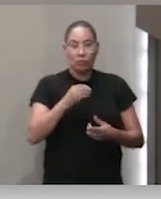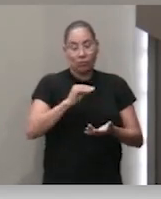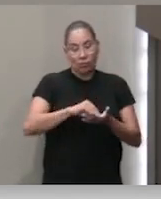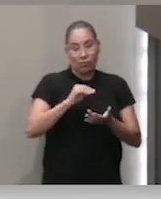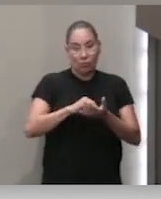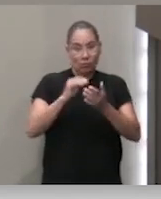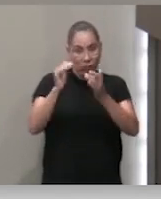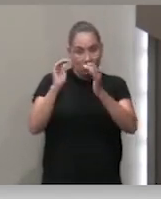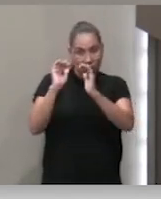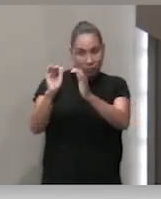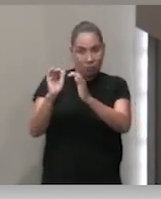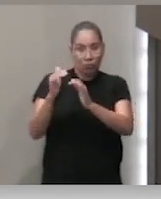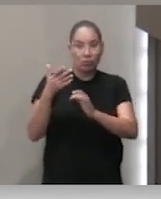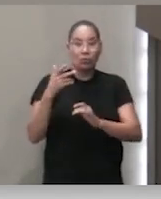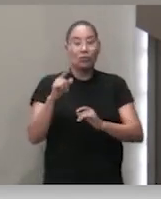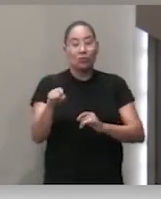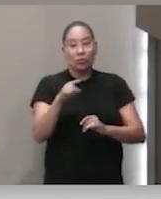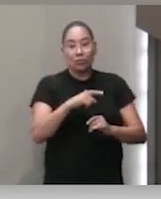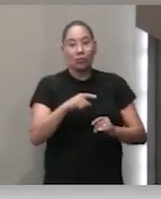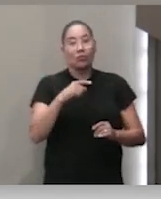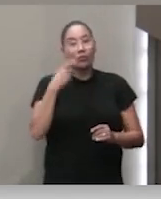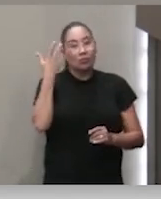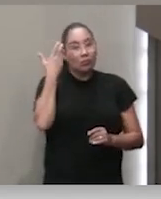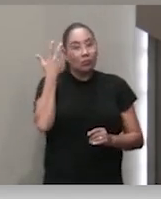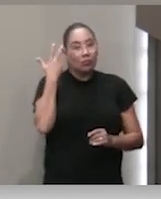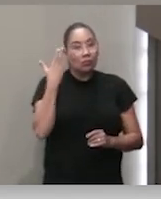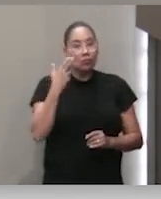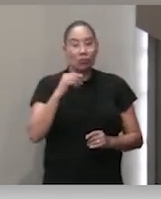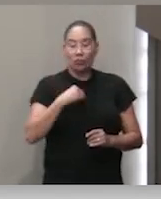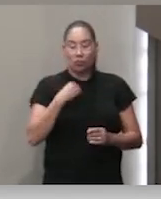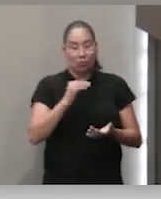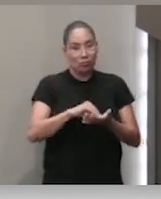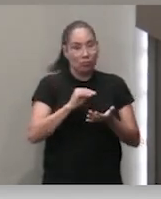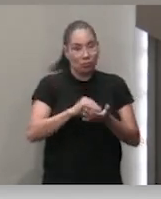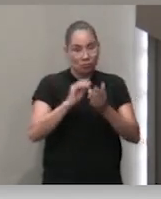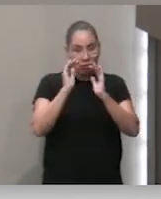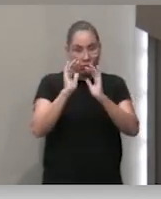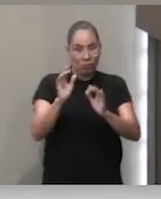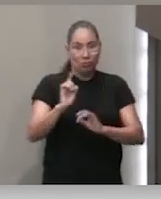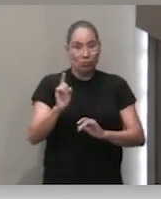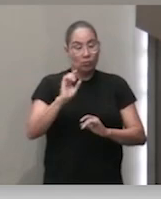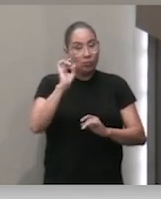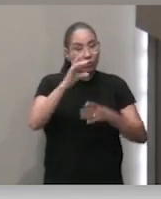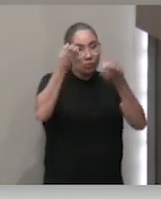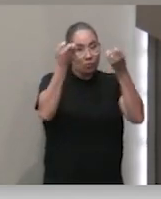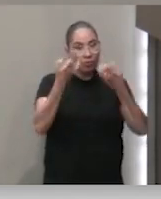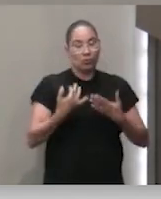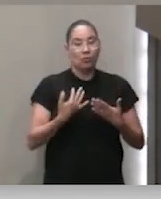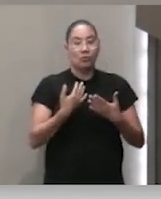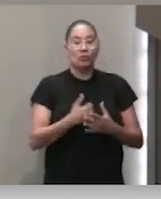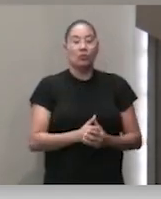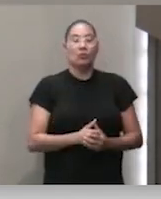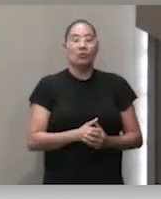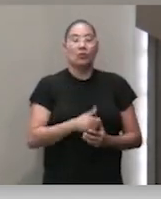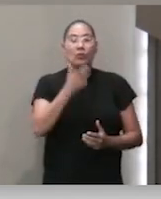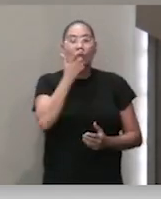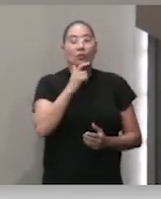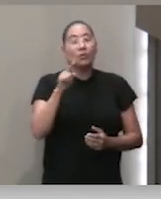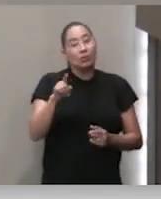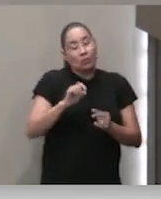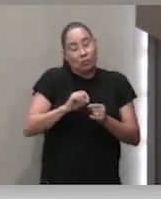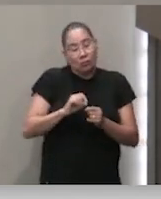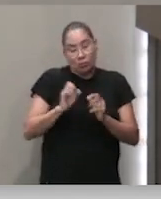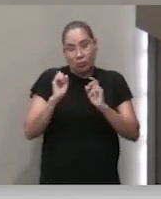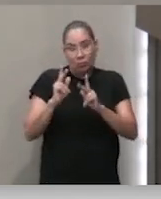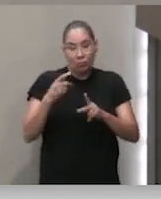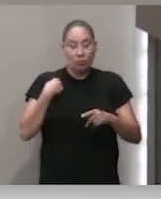senhor. Quem pode ouvir, pode achar que isso é normal e aqui ninguém falta com respeito. Então, é questão de esclarecimento. Eu acho que o senhor deve ter feito,